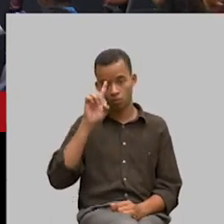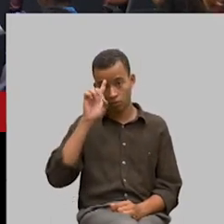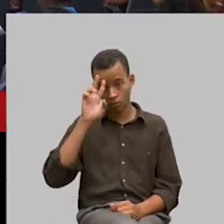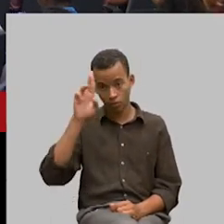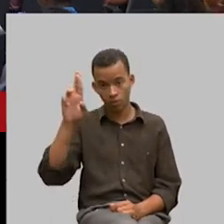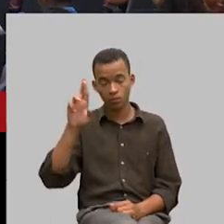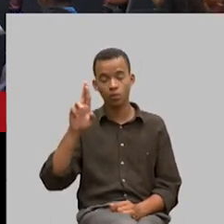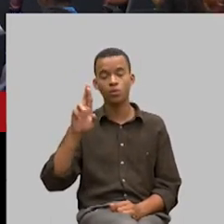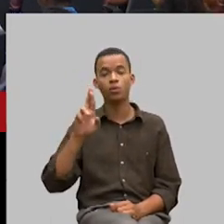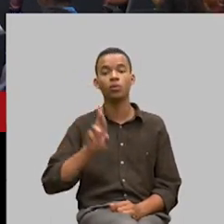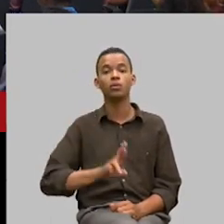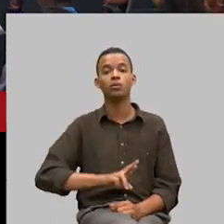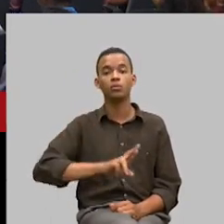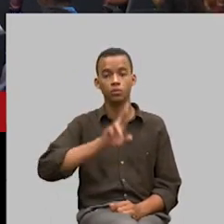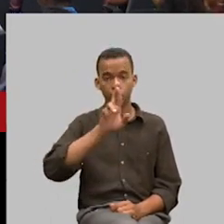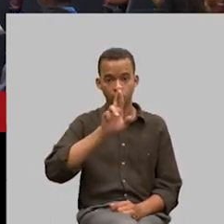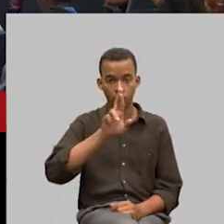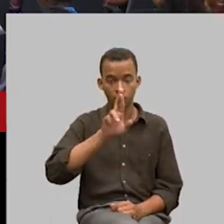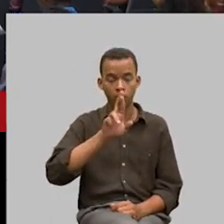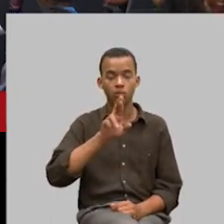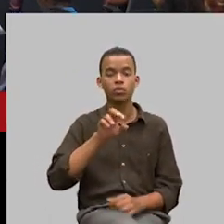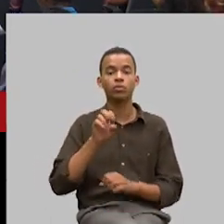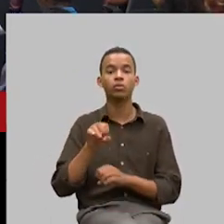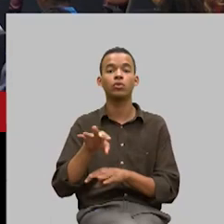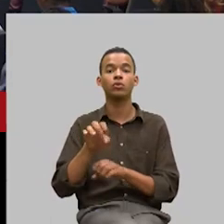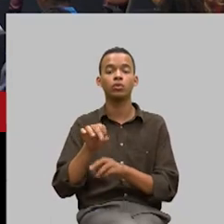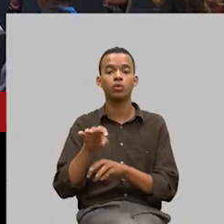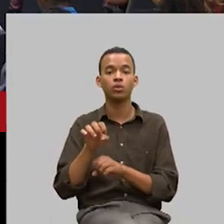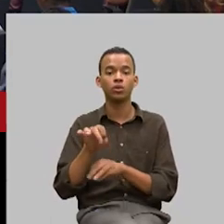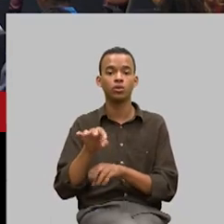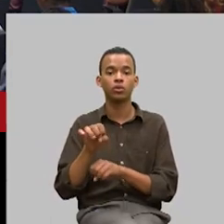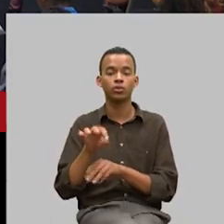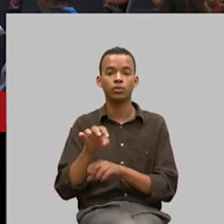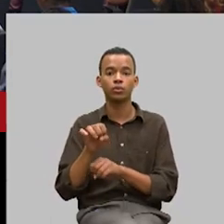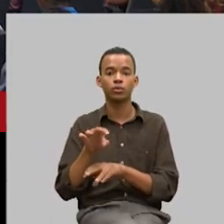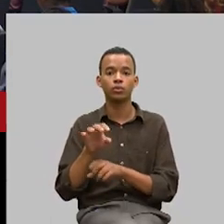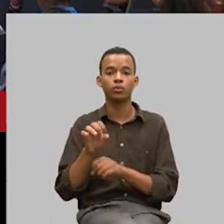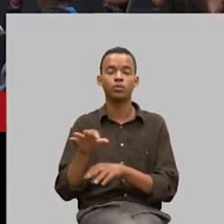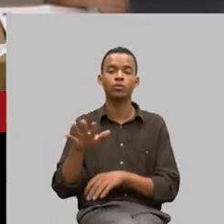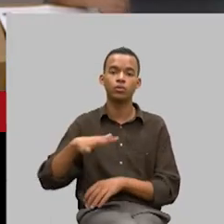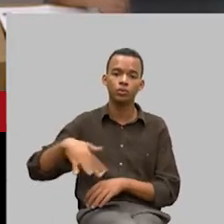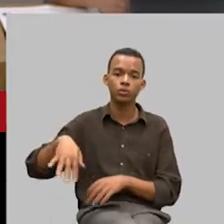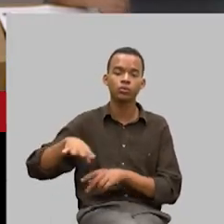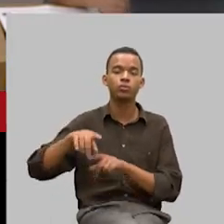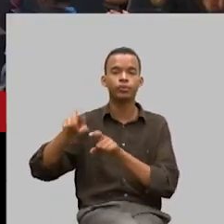educação do campo indígena e quilombola da Secretaria de Estado de Educação